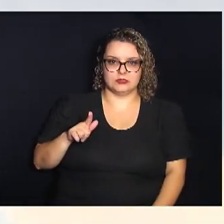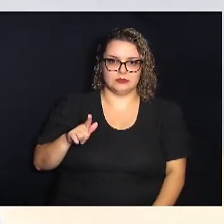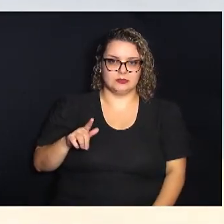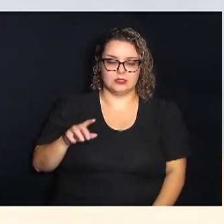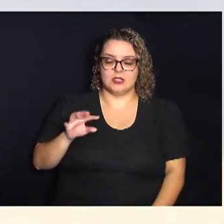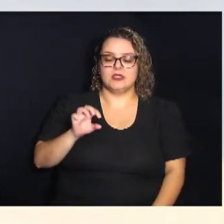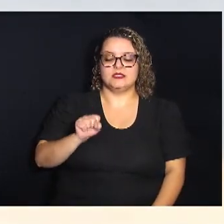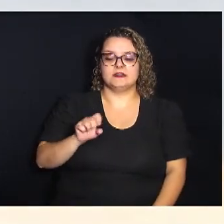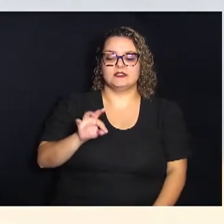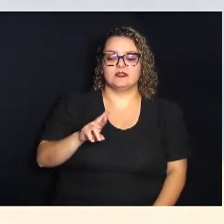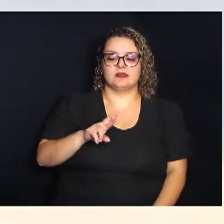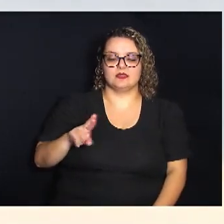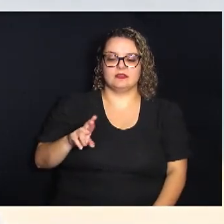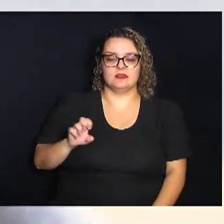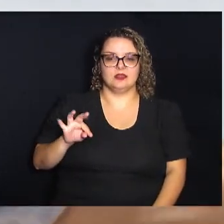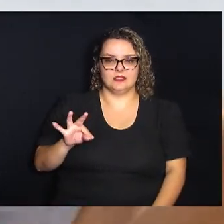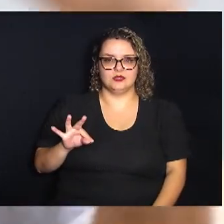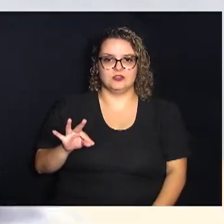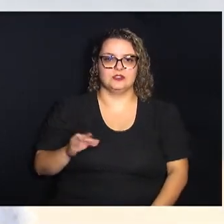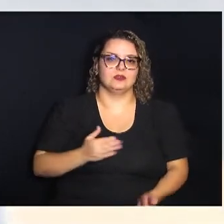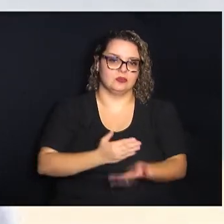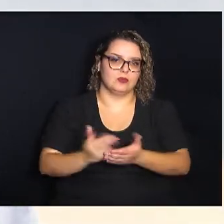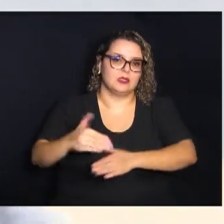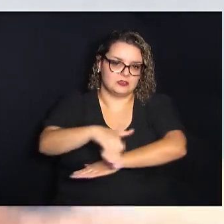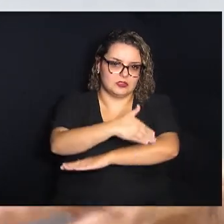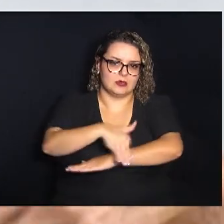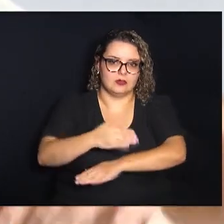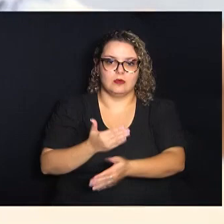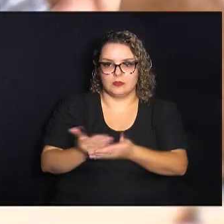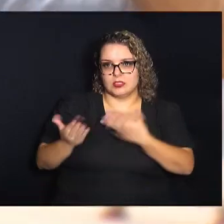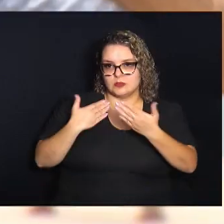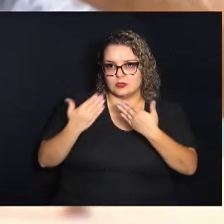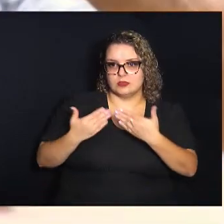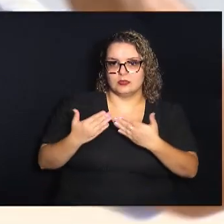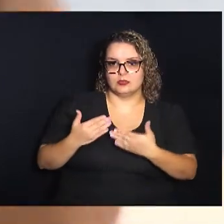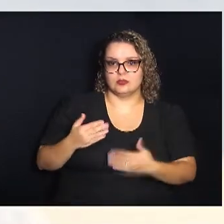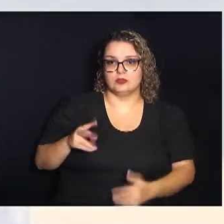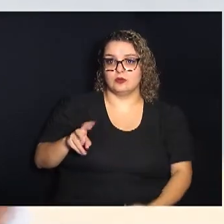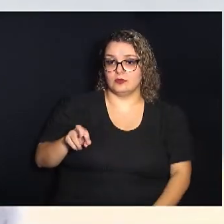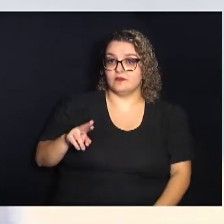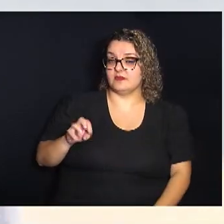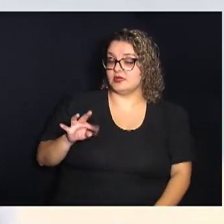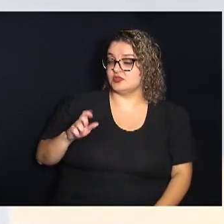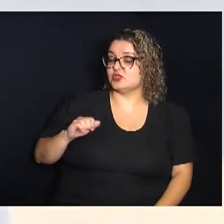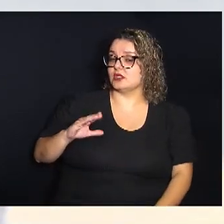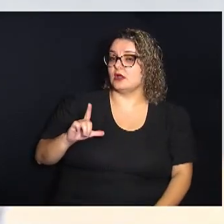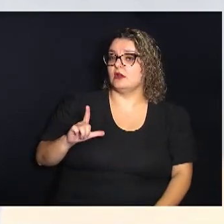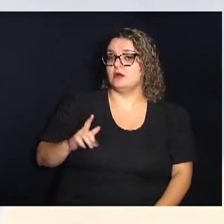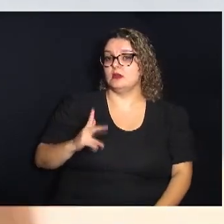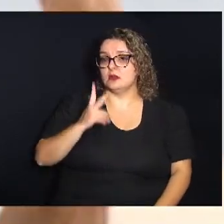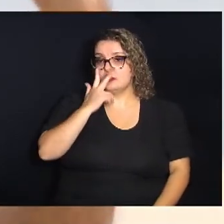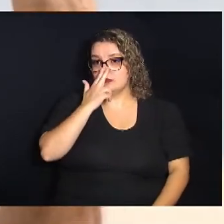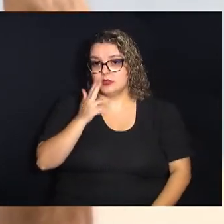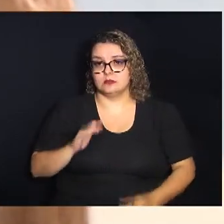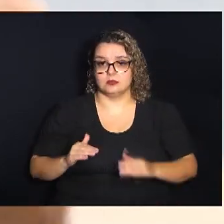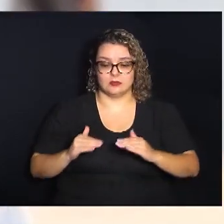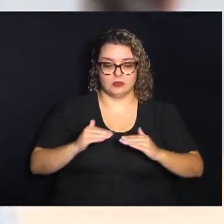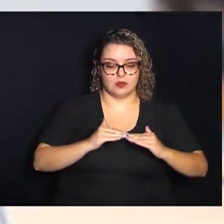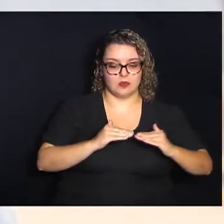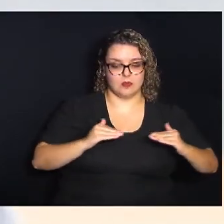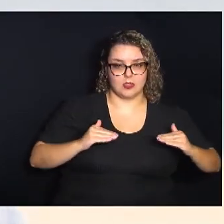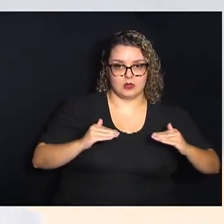foi, né, o início da nossa conversa, enfim. E o vertical, que era a simulação de duas coisas, né, o equilíbrio e a